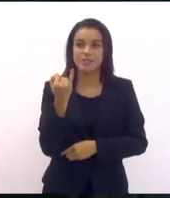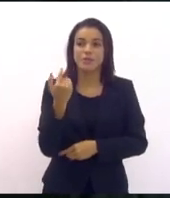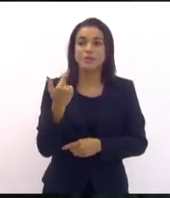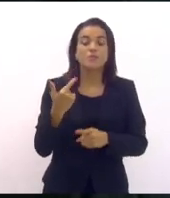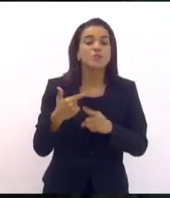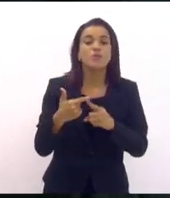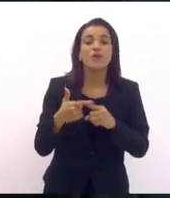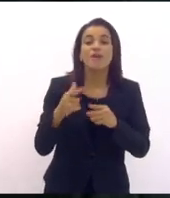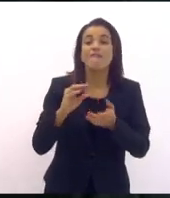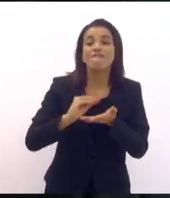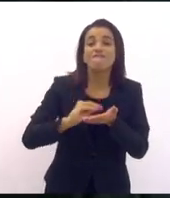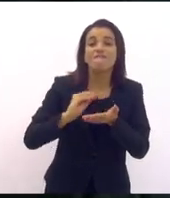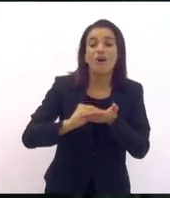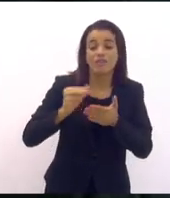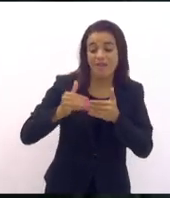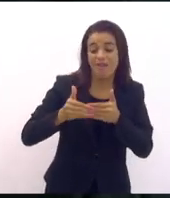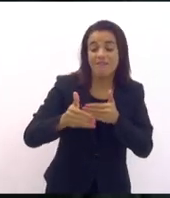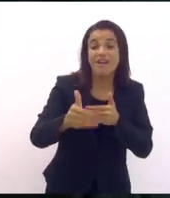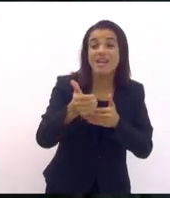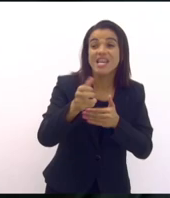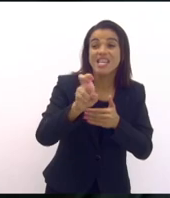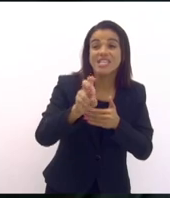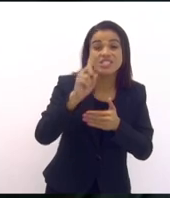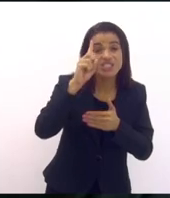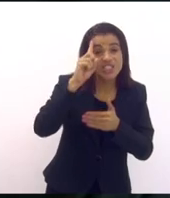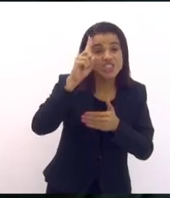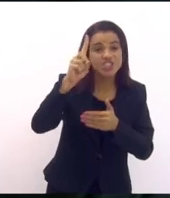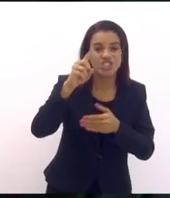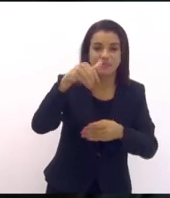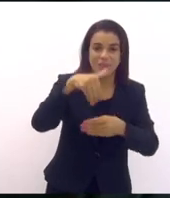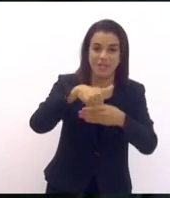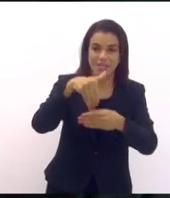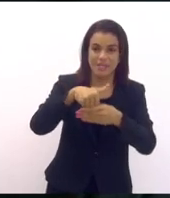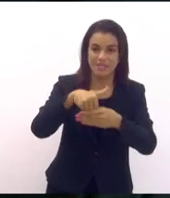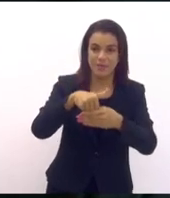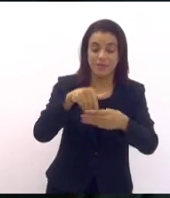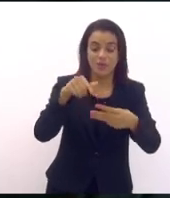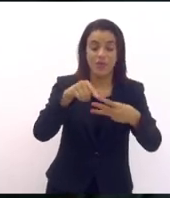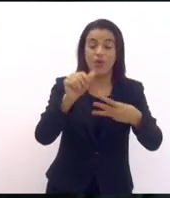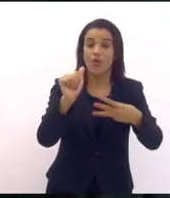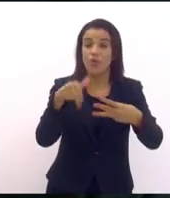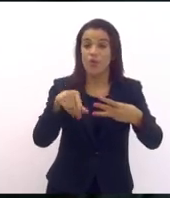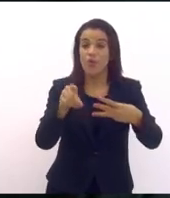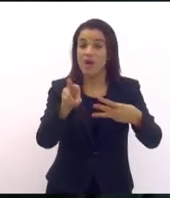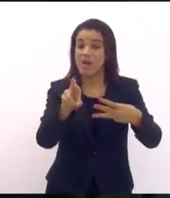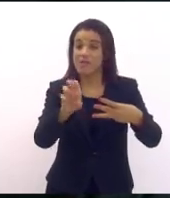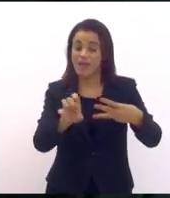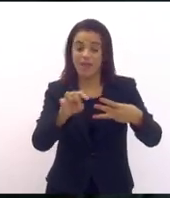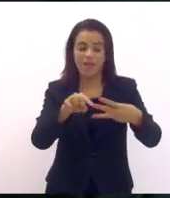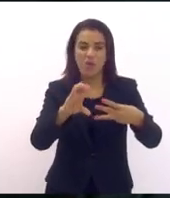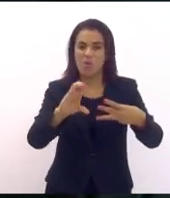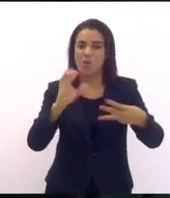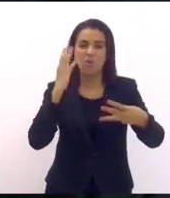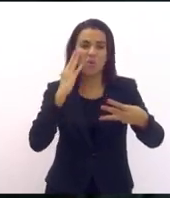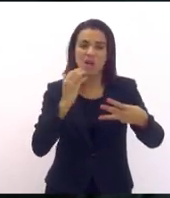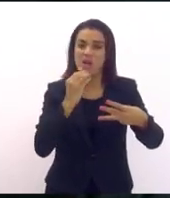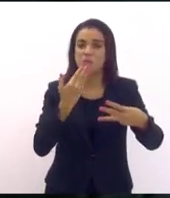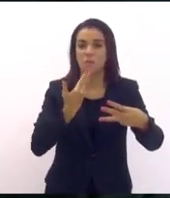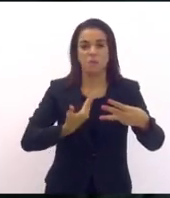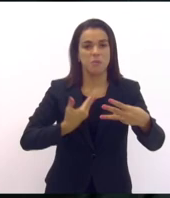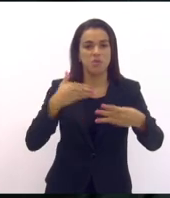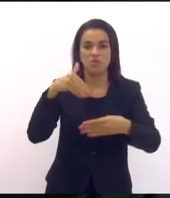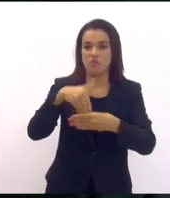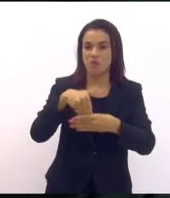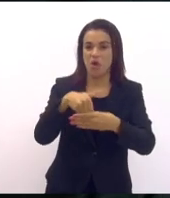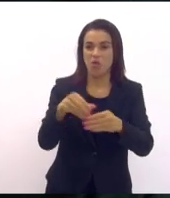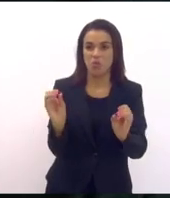15 dias das eleições nem o André e nem o Cláudio me pediram um voto e nem